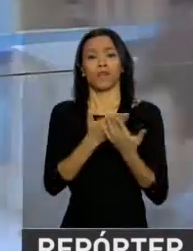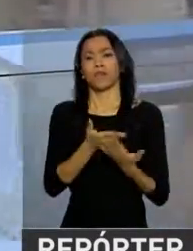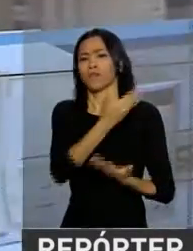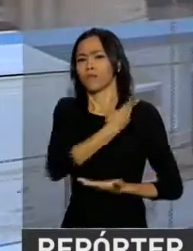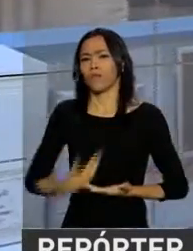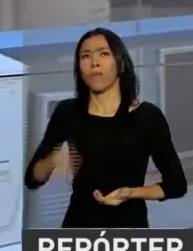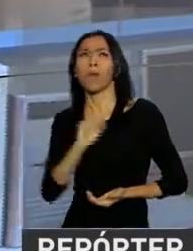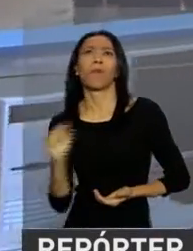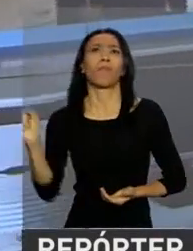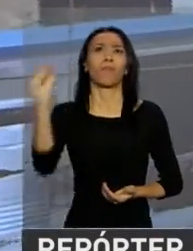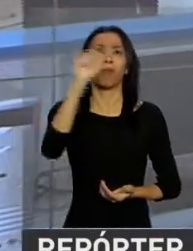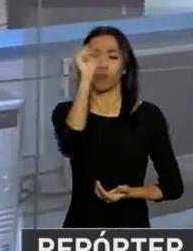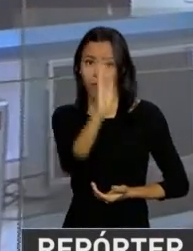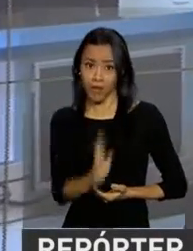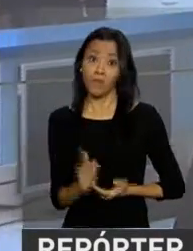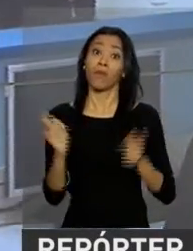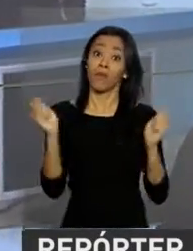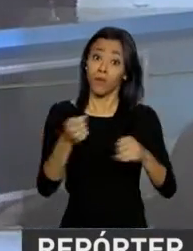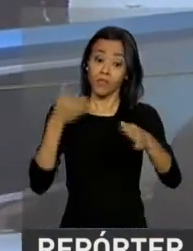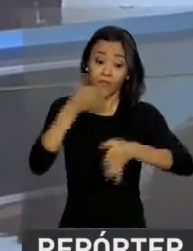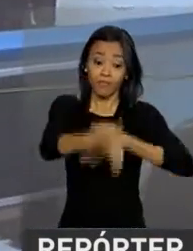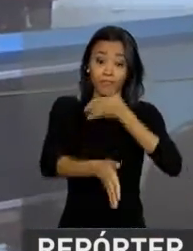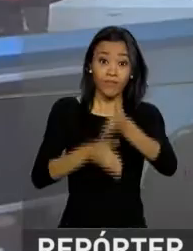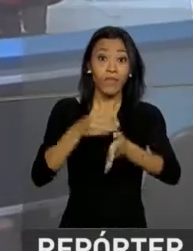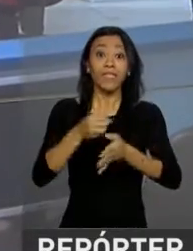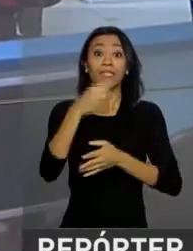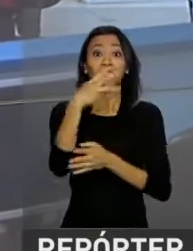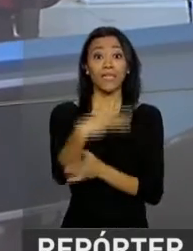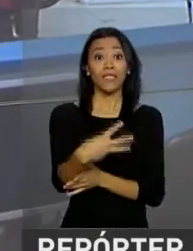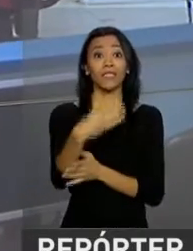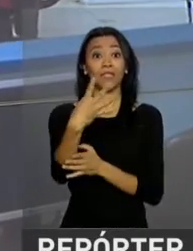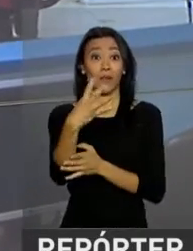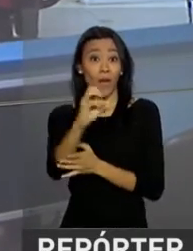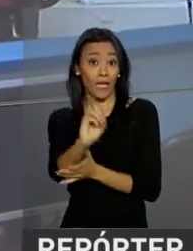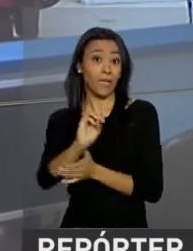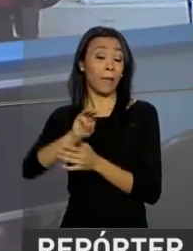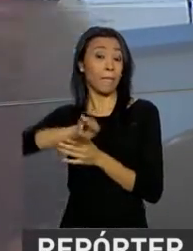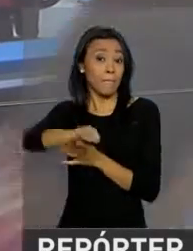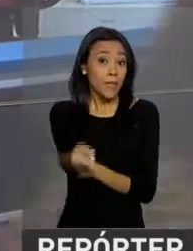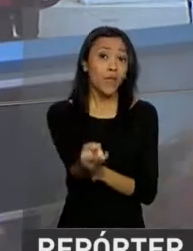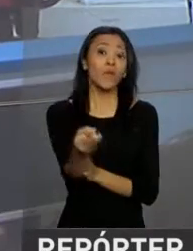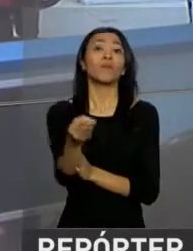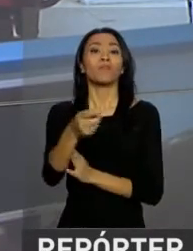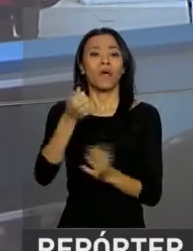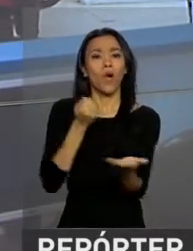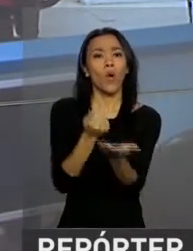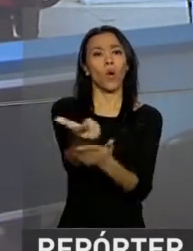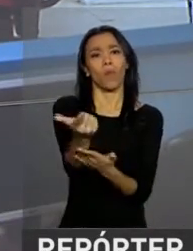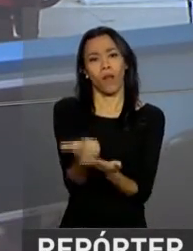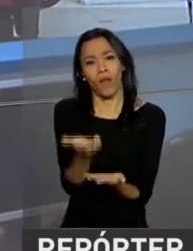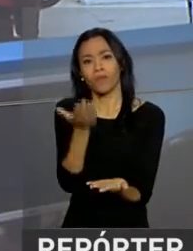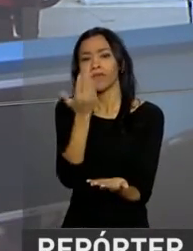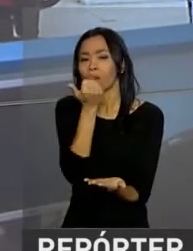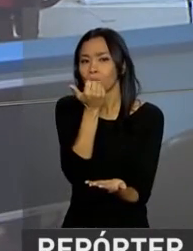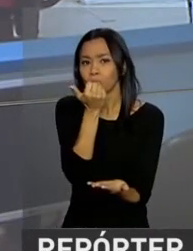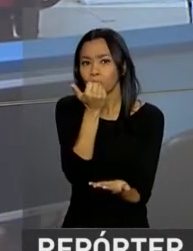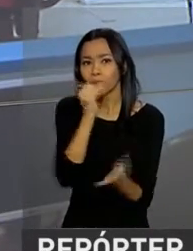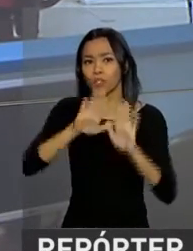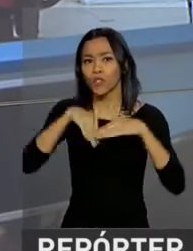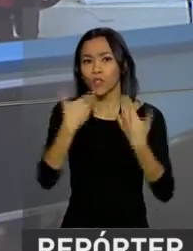de todo o país já podem acessar os 340 milhões de reais para compra de alimentos da merenda escolar